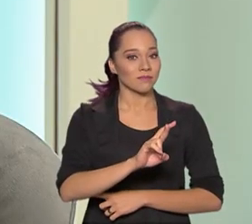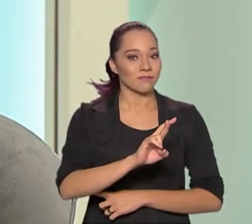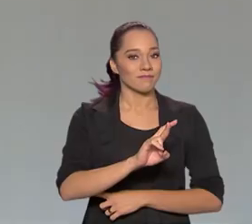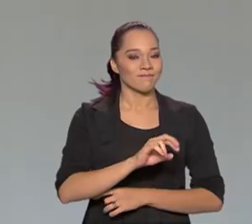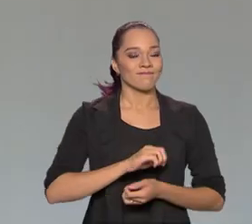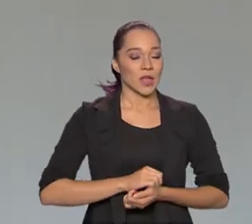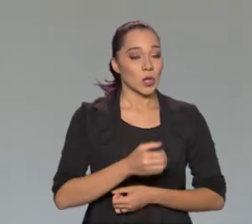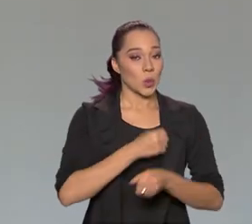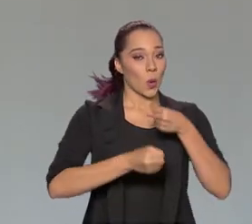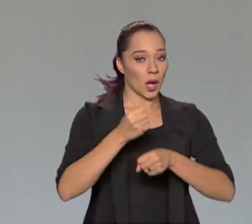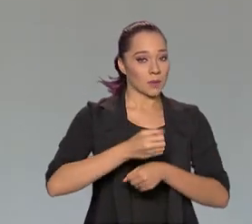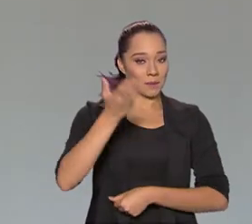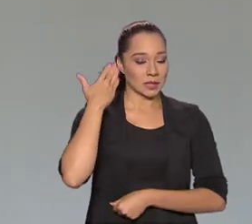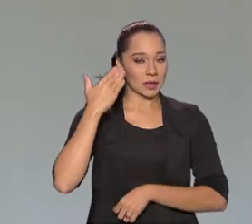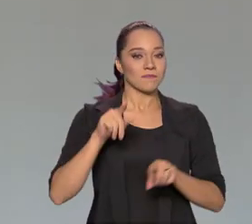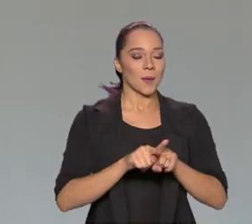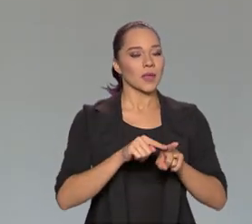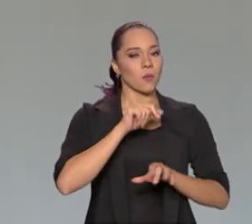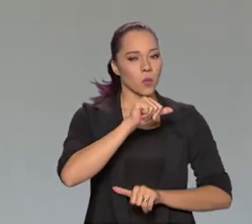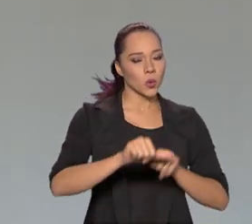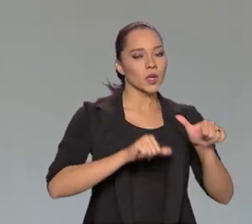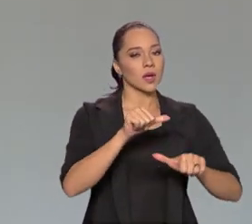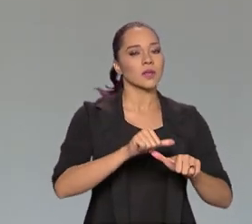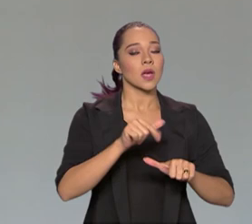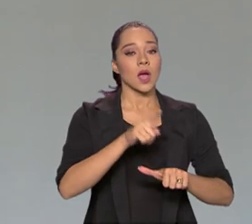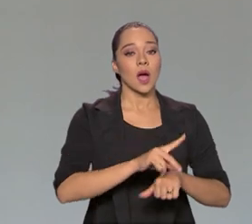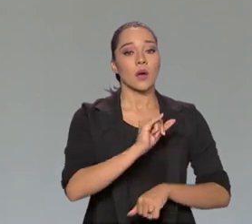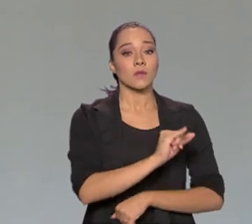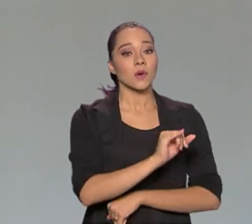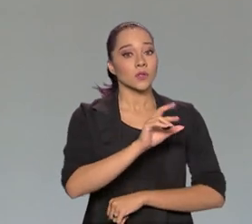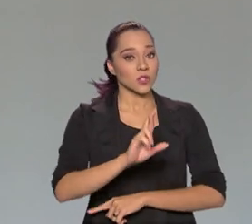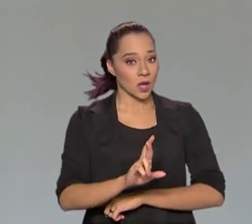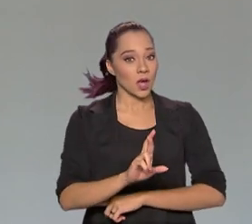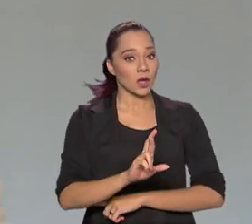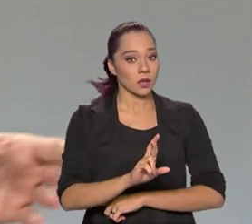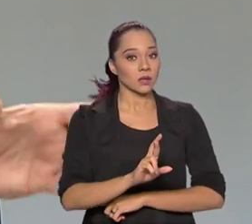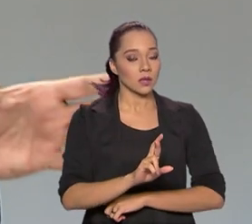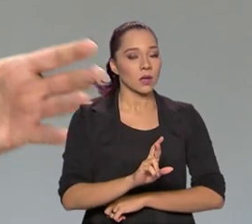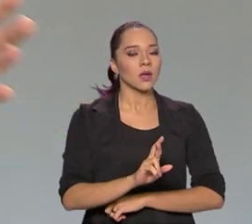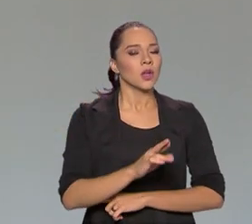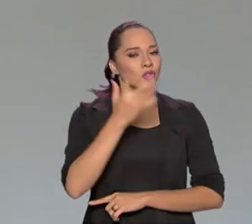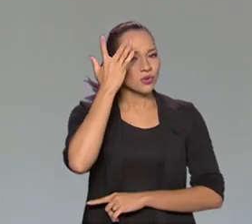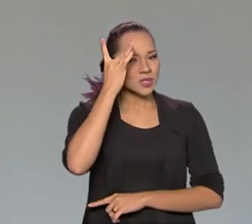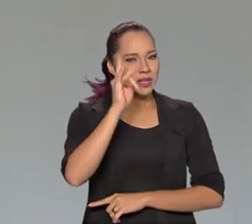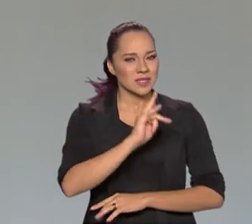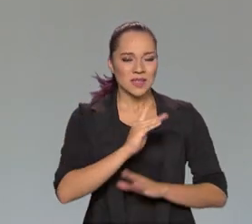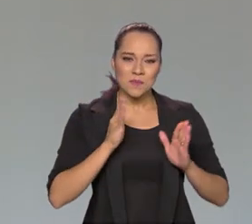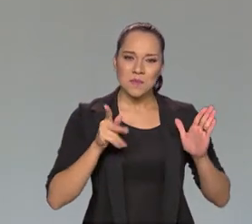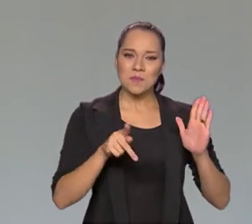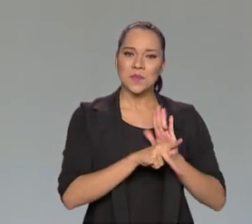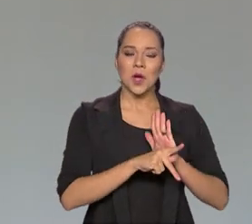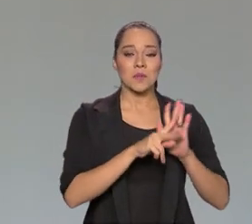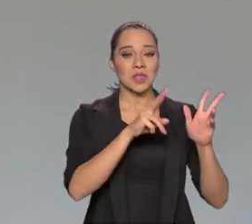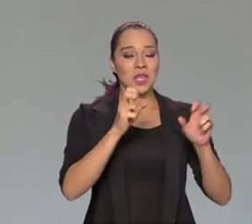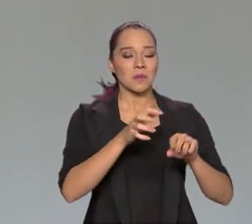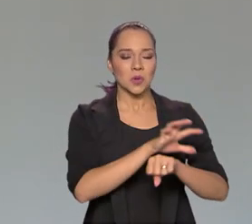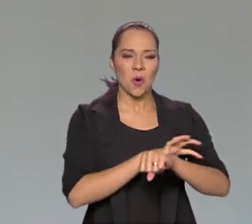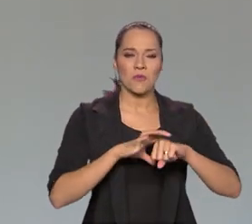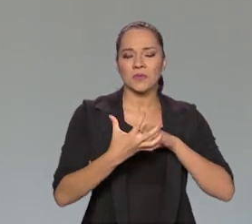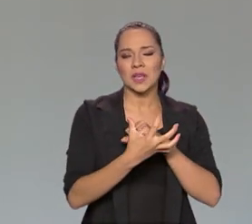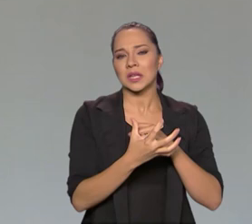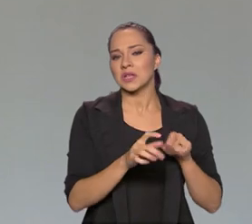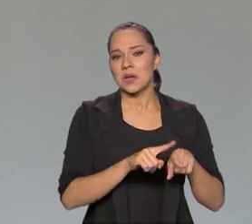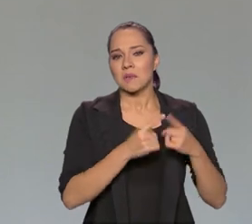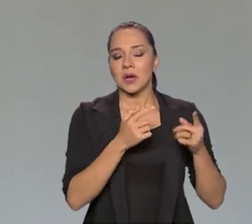ano passado, também houve mudanças em relação ao imposto de renda, não sei especificamente em relação ao coronavírus,